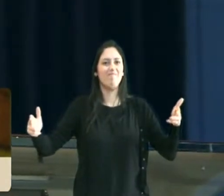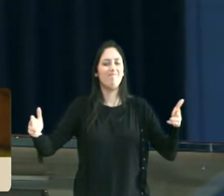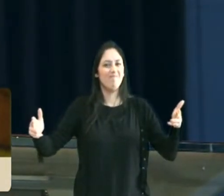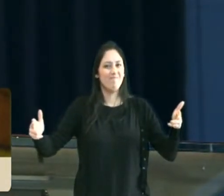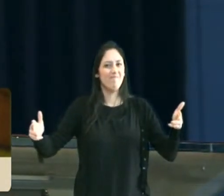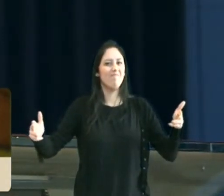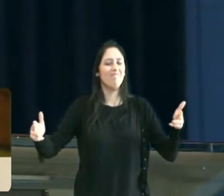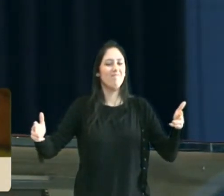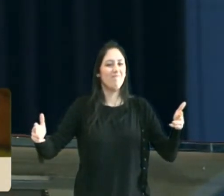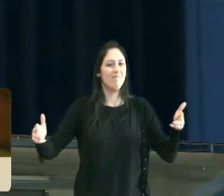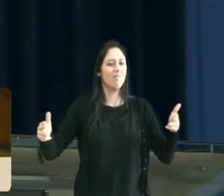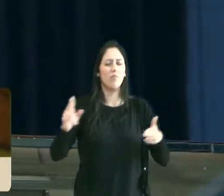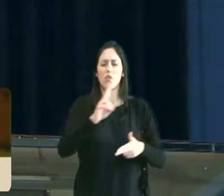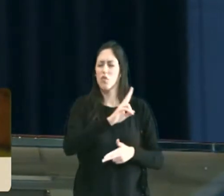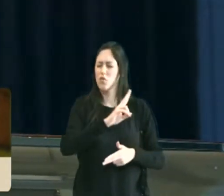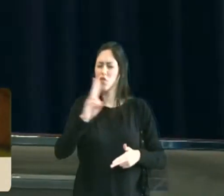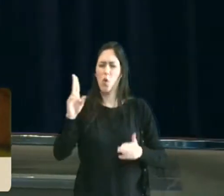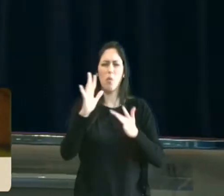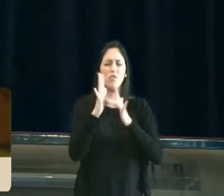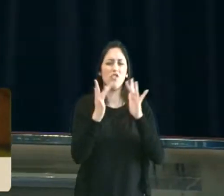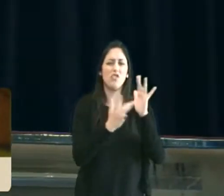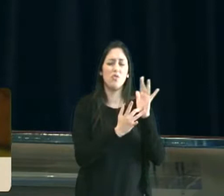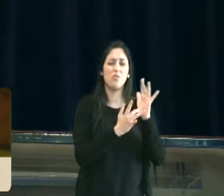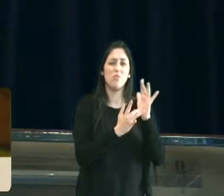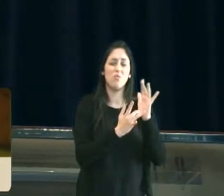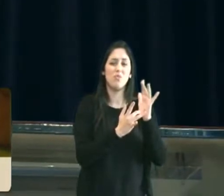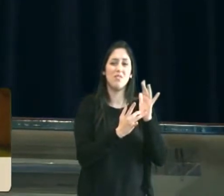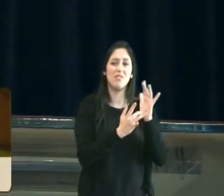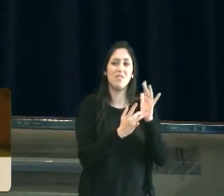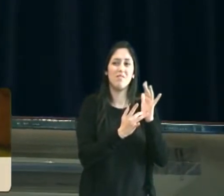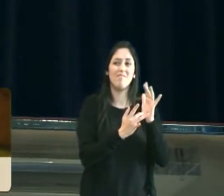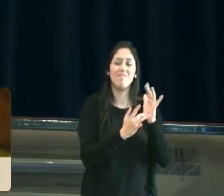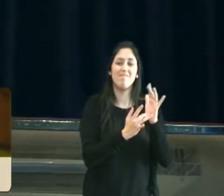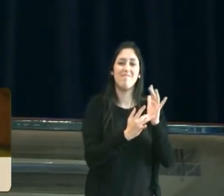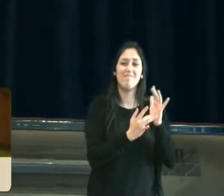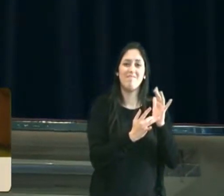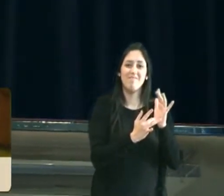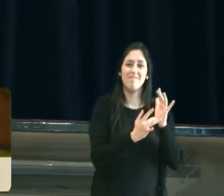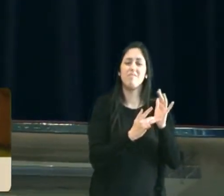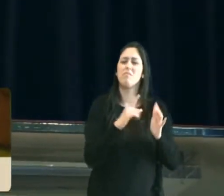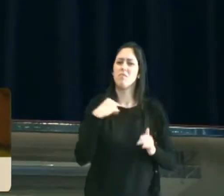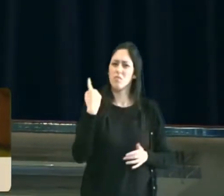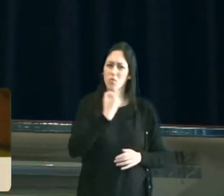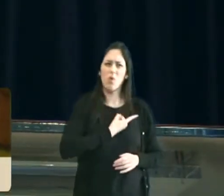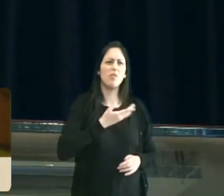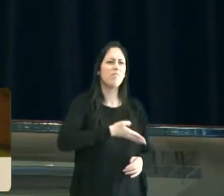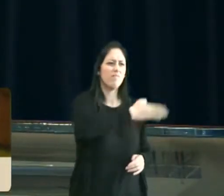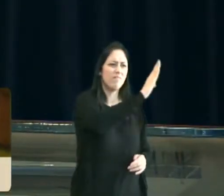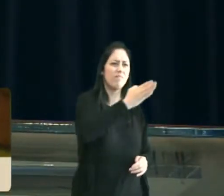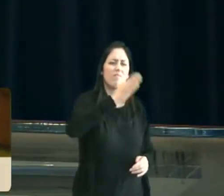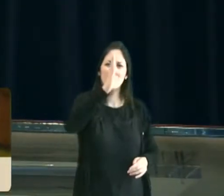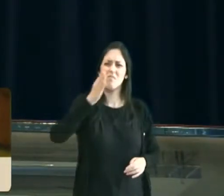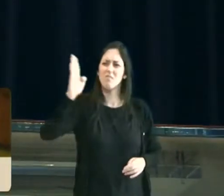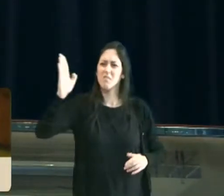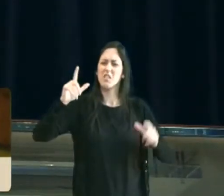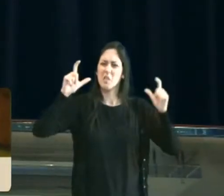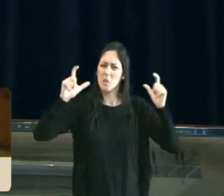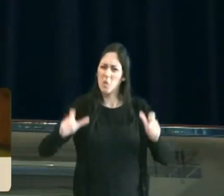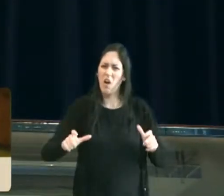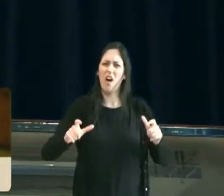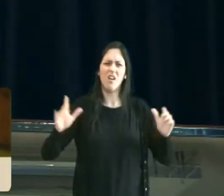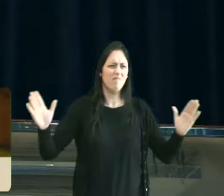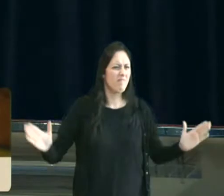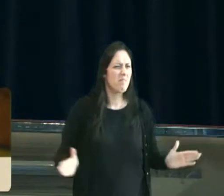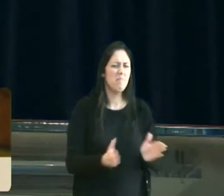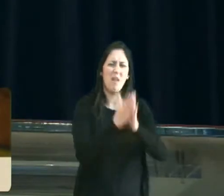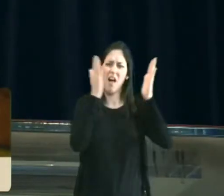Em nome de Jesus, estamos indo para o lugar onde meninas serão levantadas da morte. Estamos indo para o lugar onde os milagres de